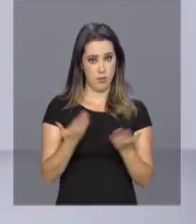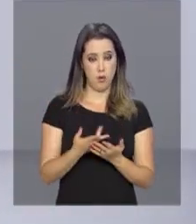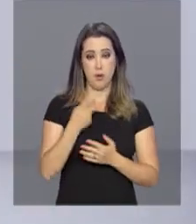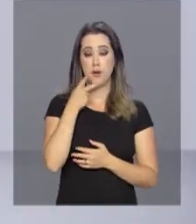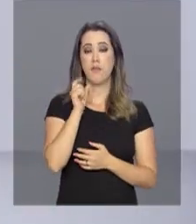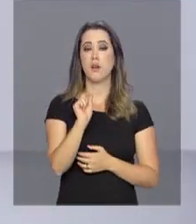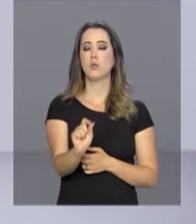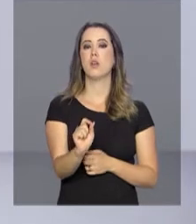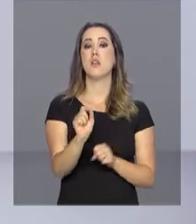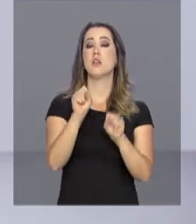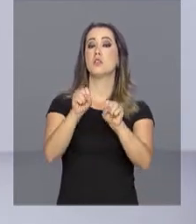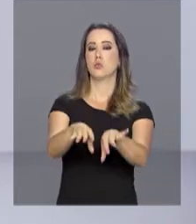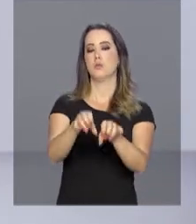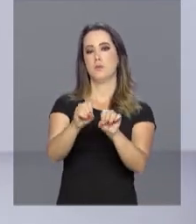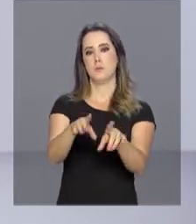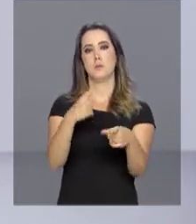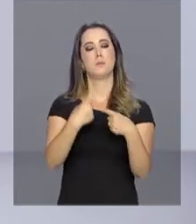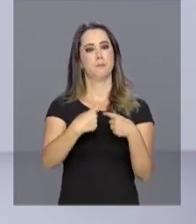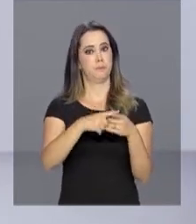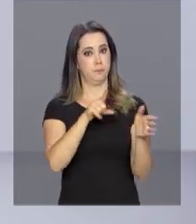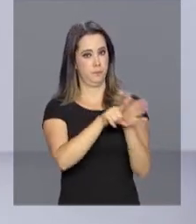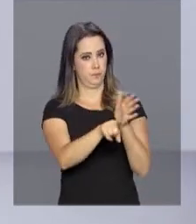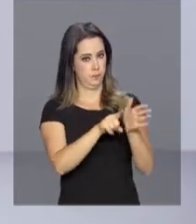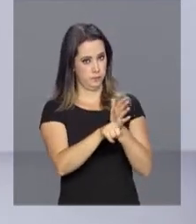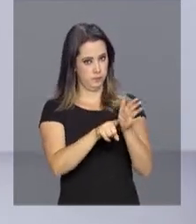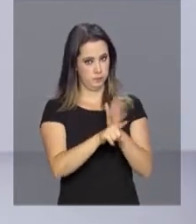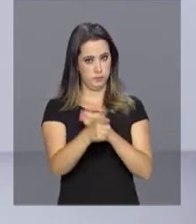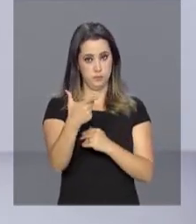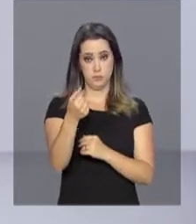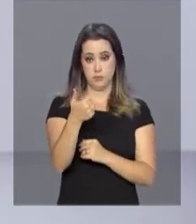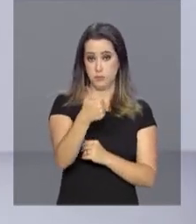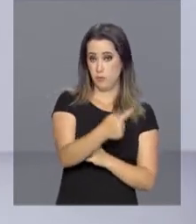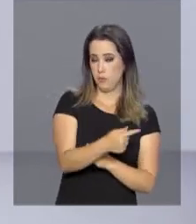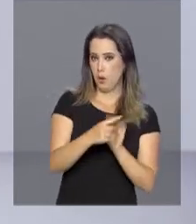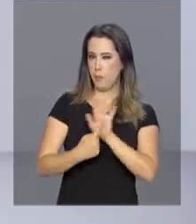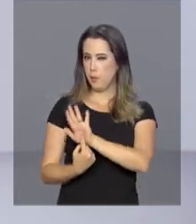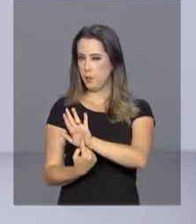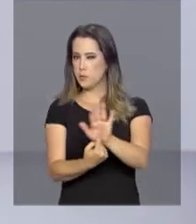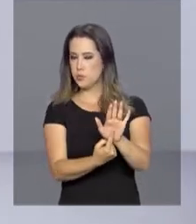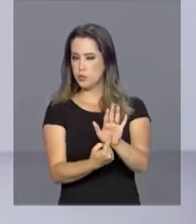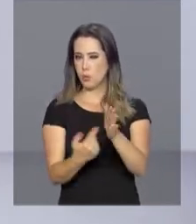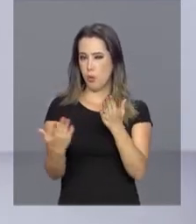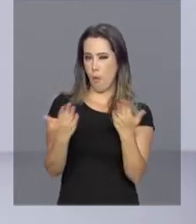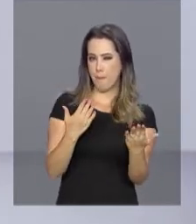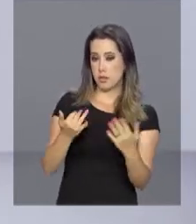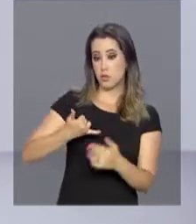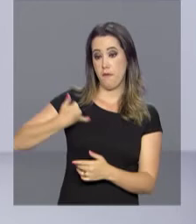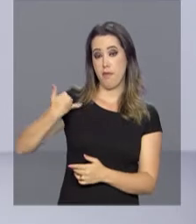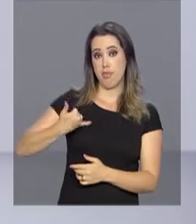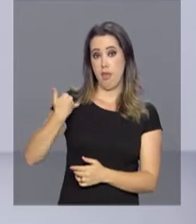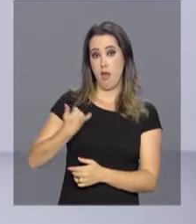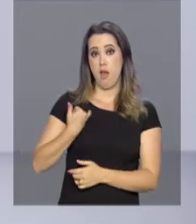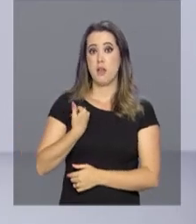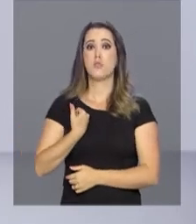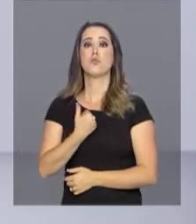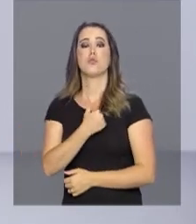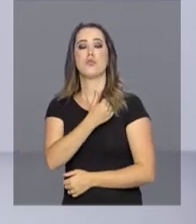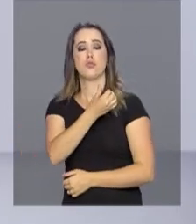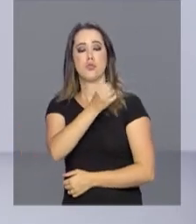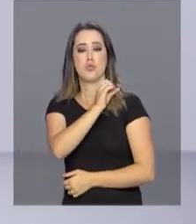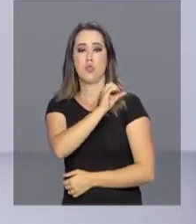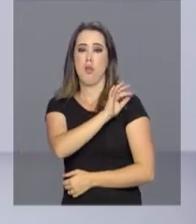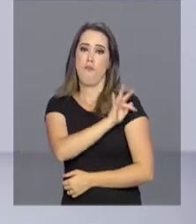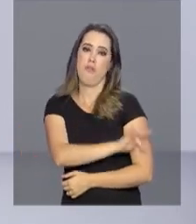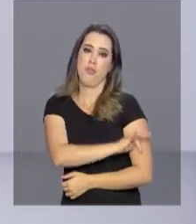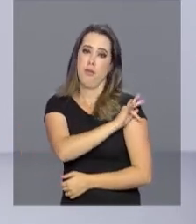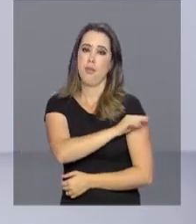de educação porque o censo escolar de 2017 mostrou que a relação idade-série tem mais distorções